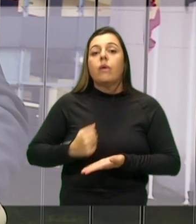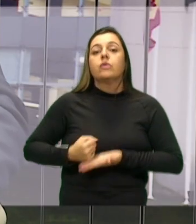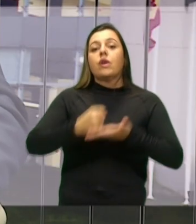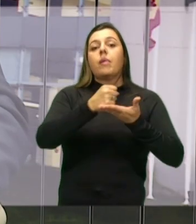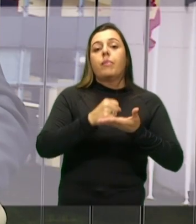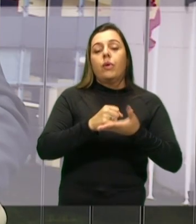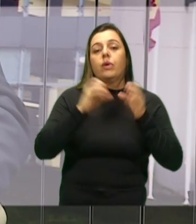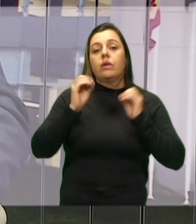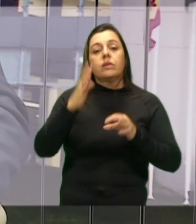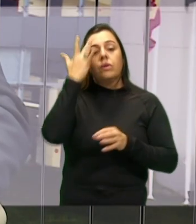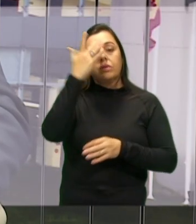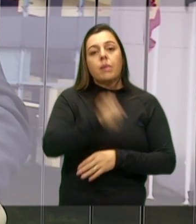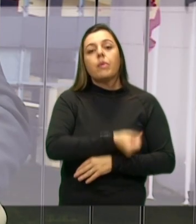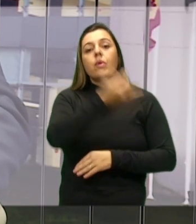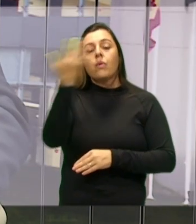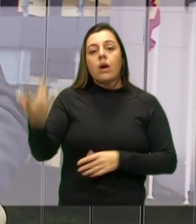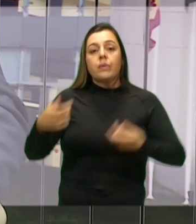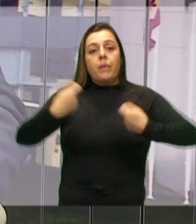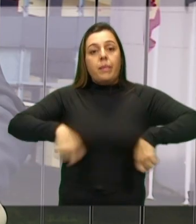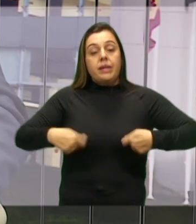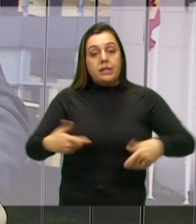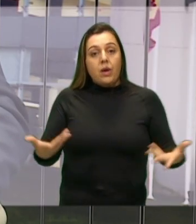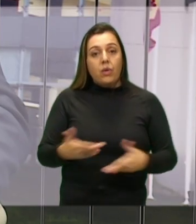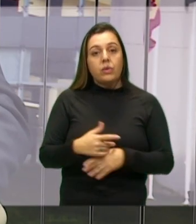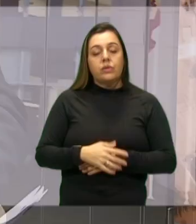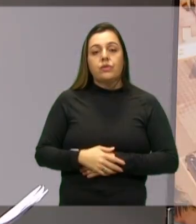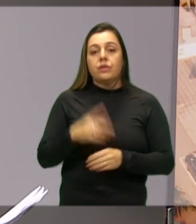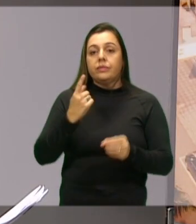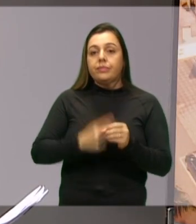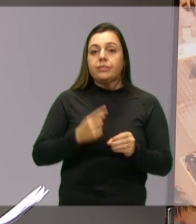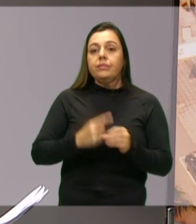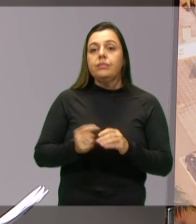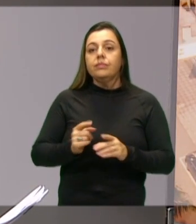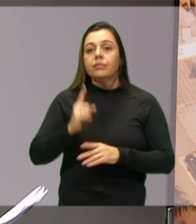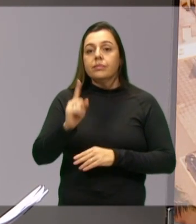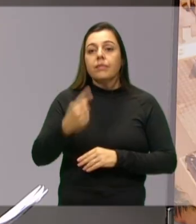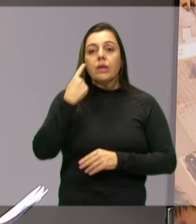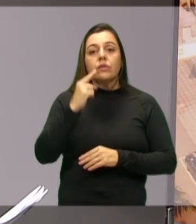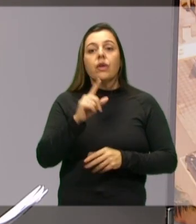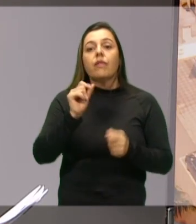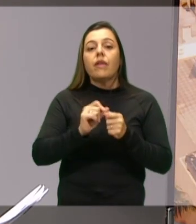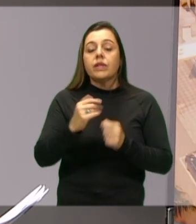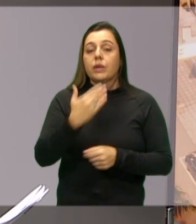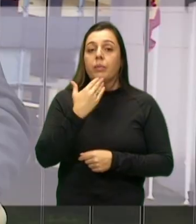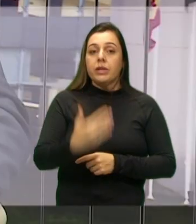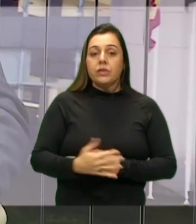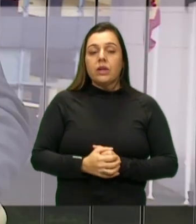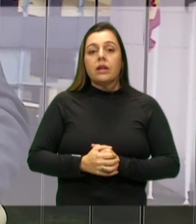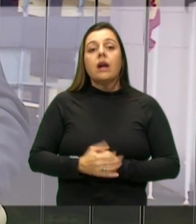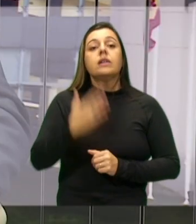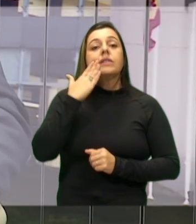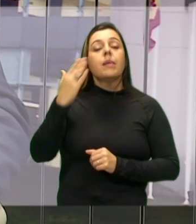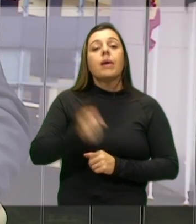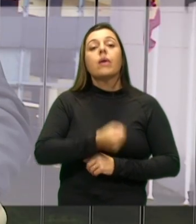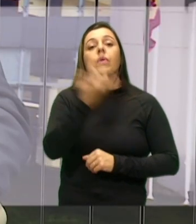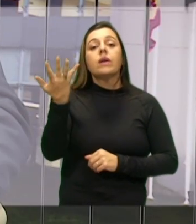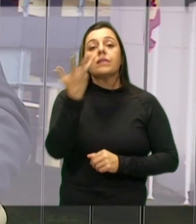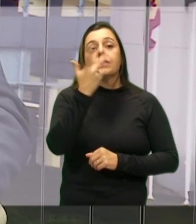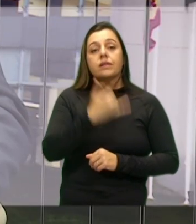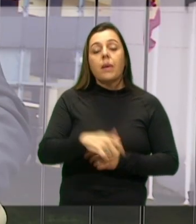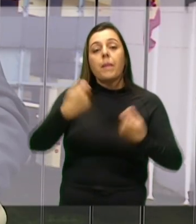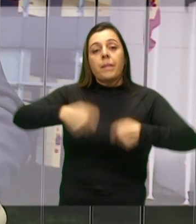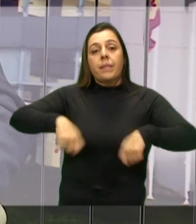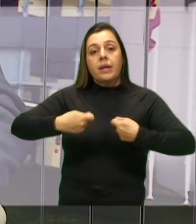não sabemos qual é o número total necessário hoje na cidade. Inclusive, nos próximos dias nós vamos fazer um requerimento para saber quantas crianças